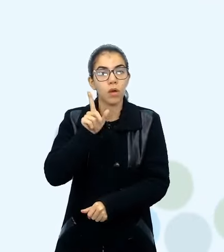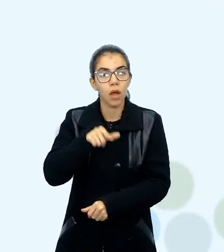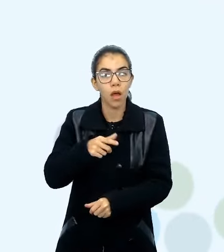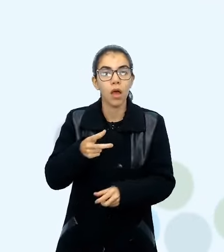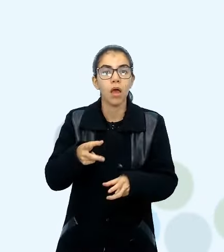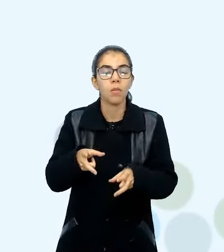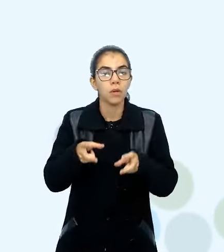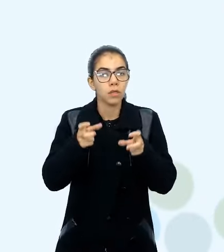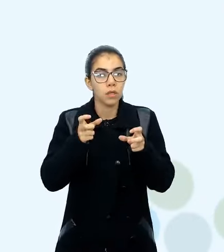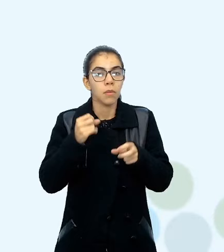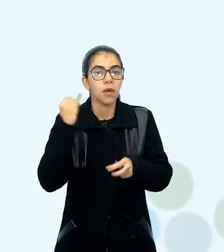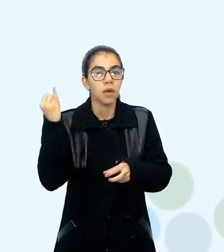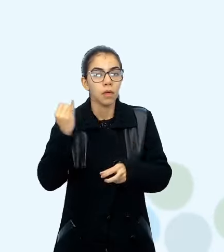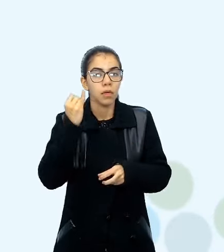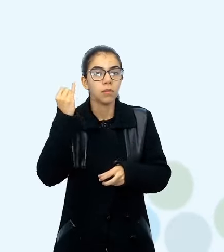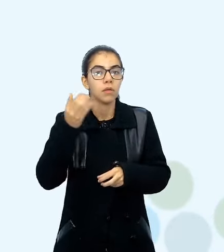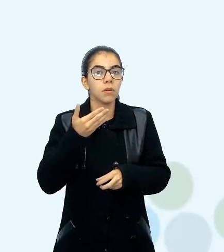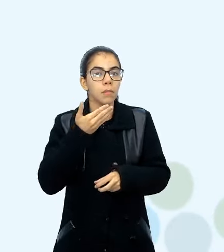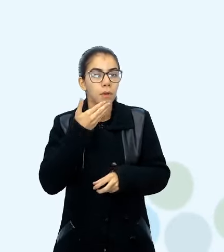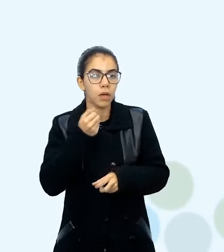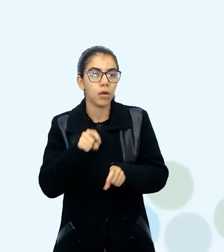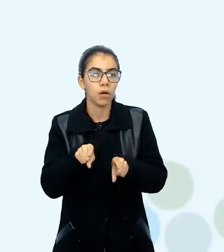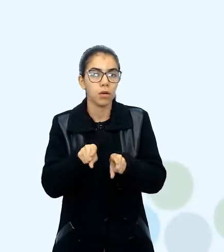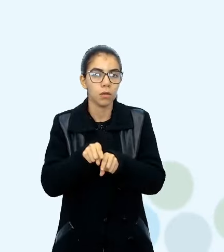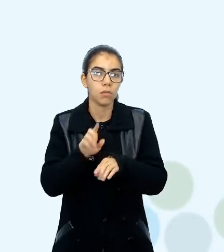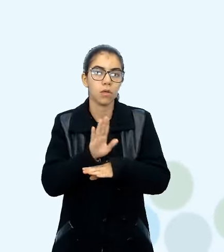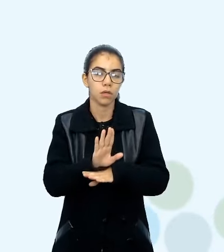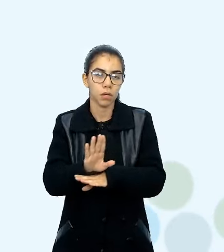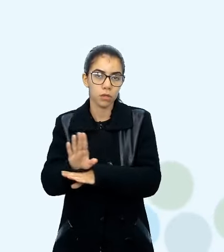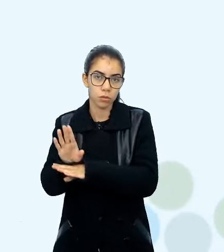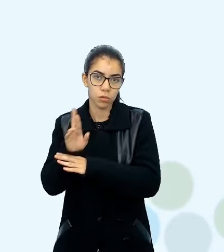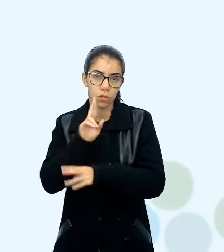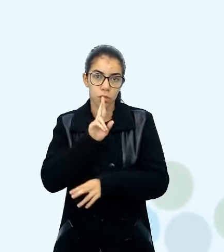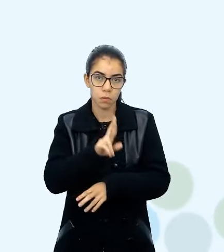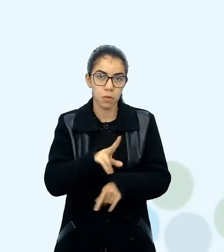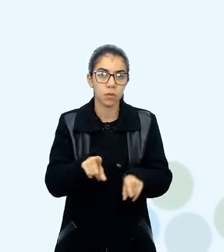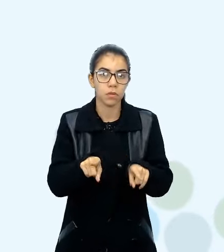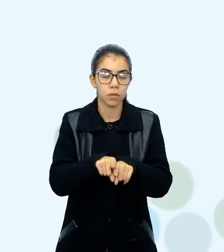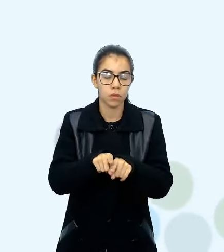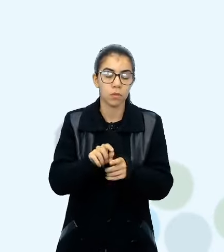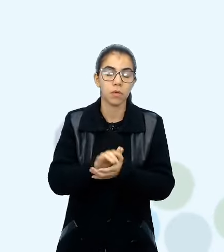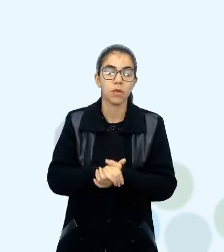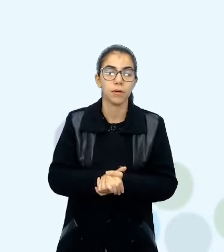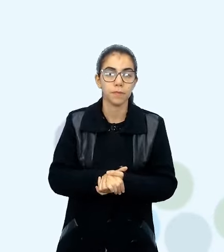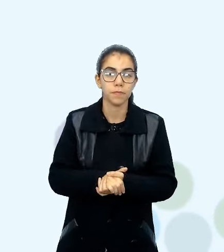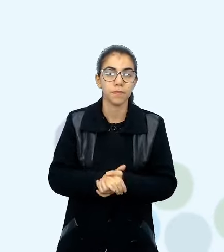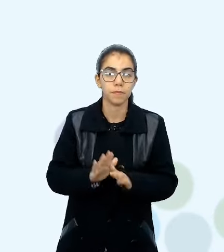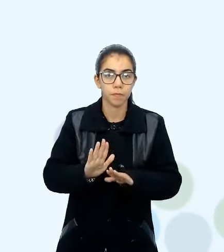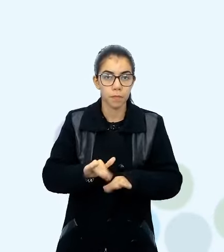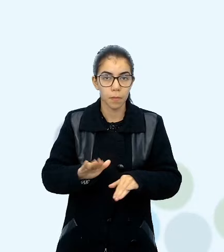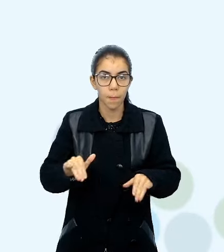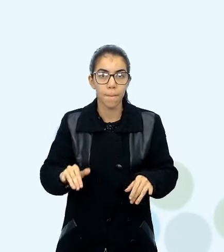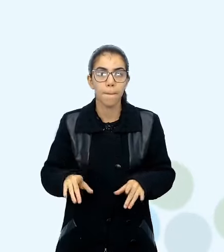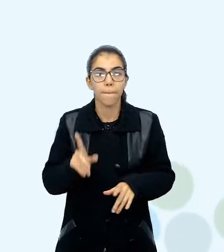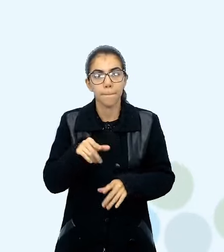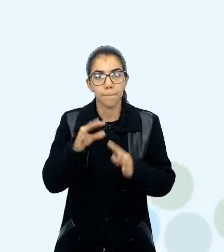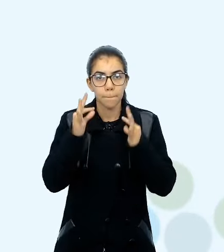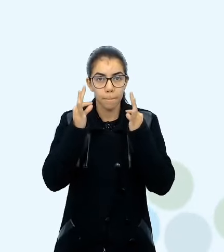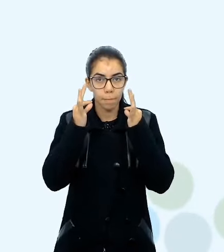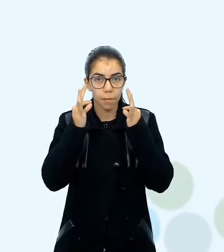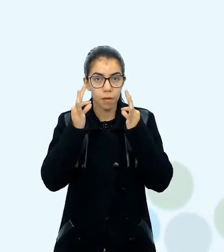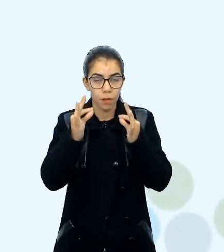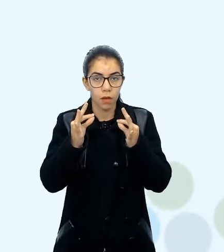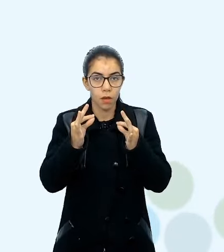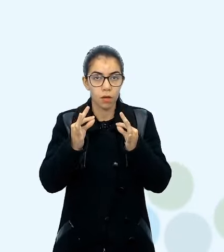o irrelevante ela vai deixando, né? Então, na verdade, isso vai ajudar a criança a ter mais atenção